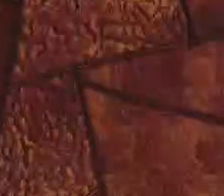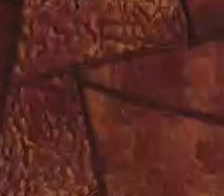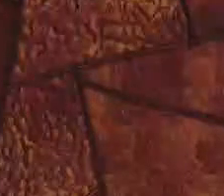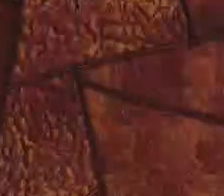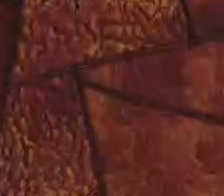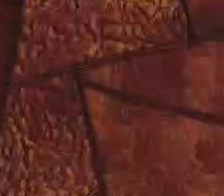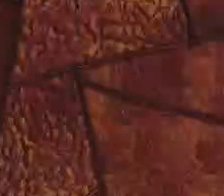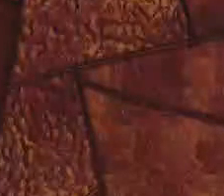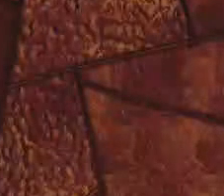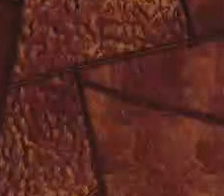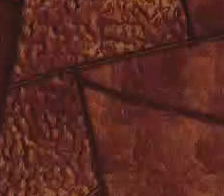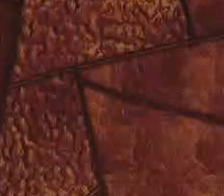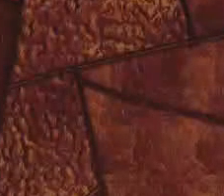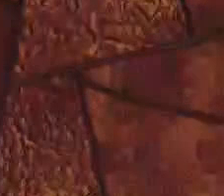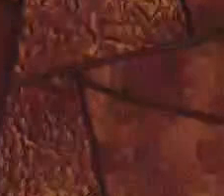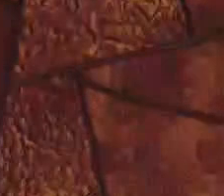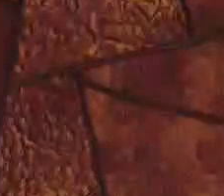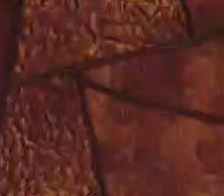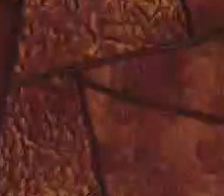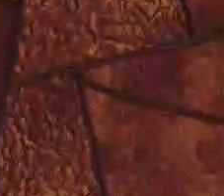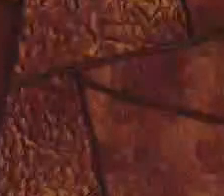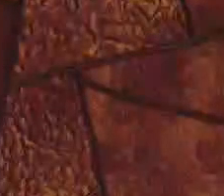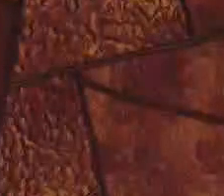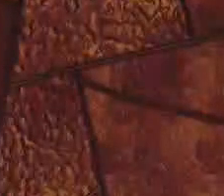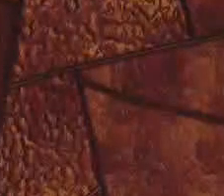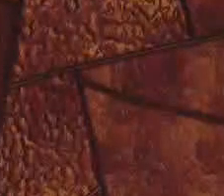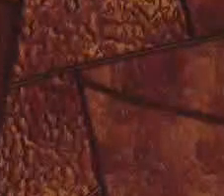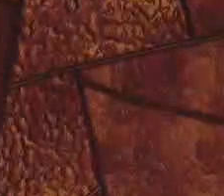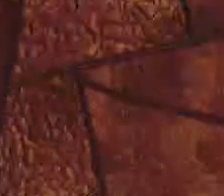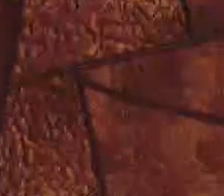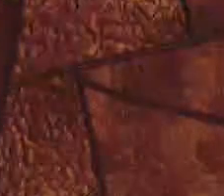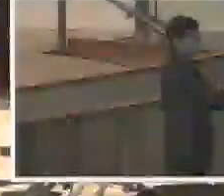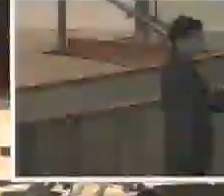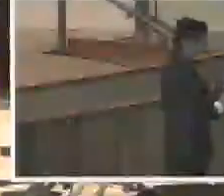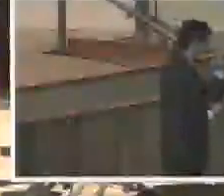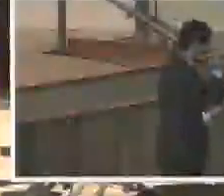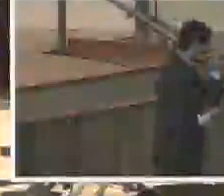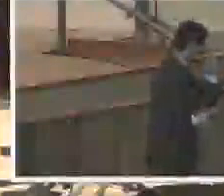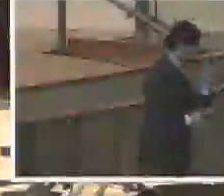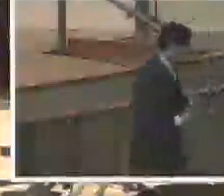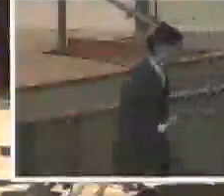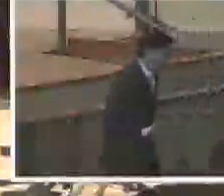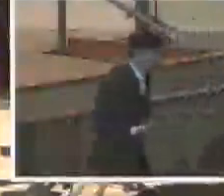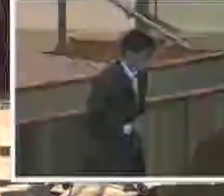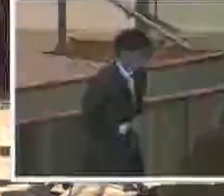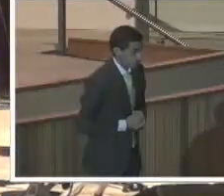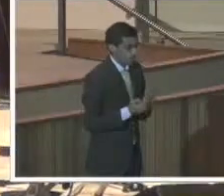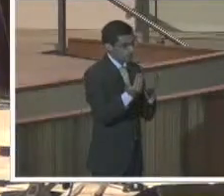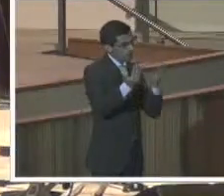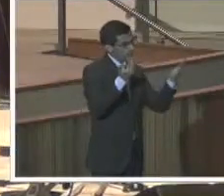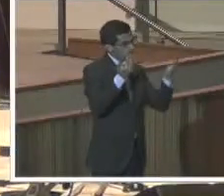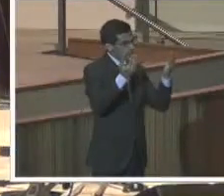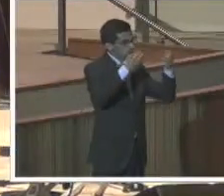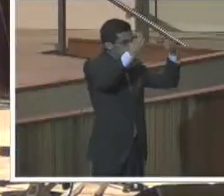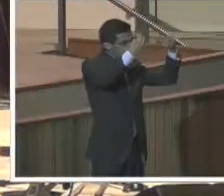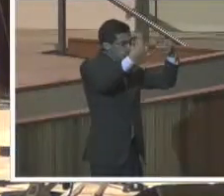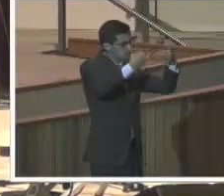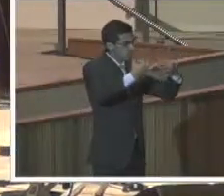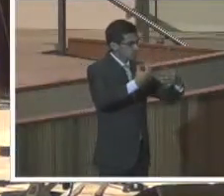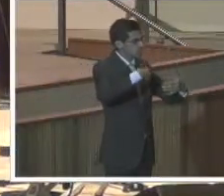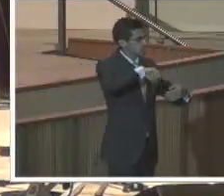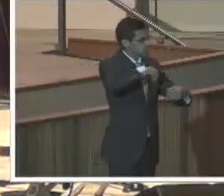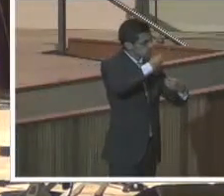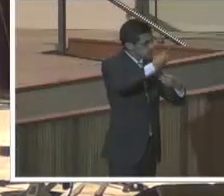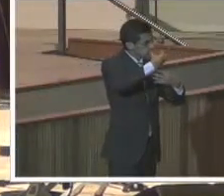ovelha perdida até achá-la. A parábola nos ensina que